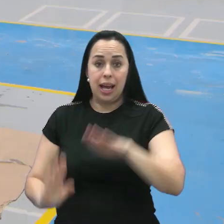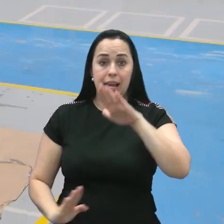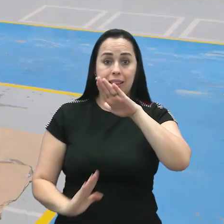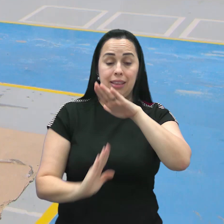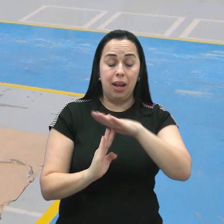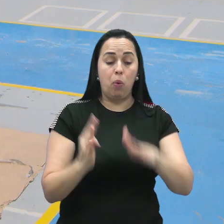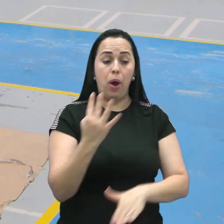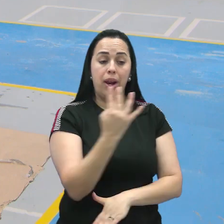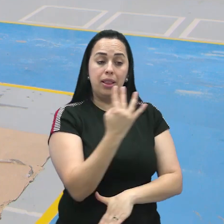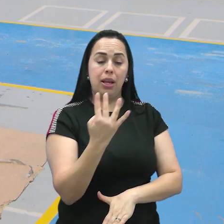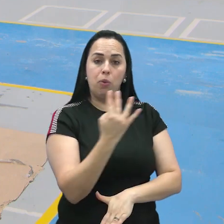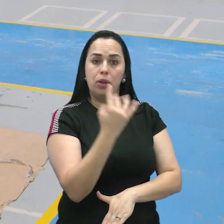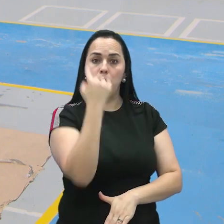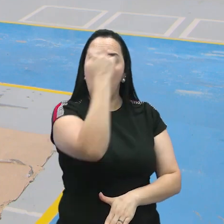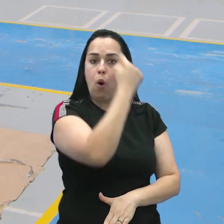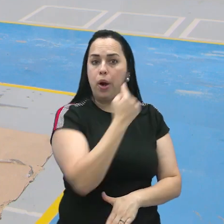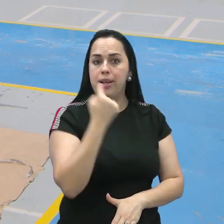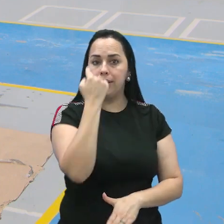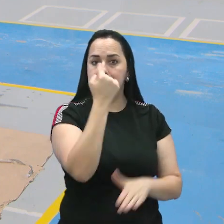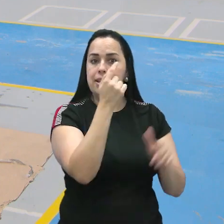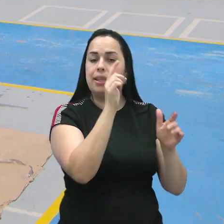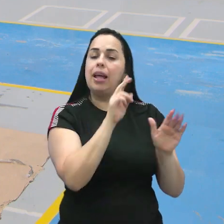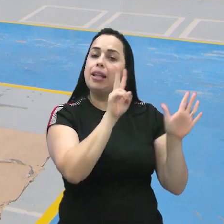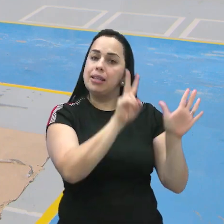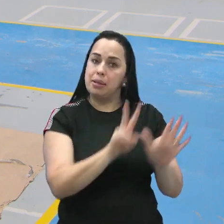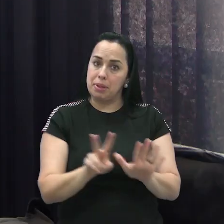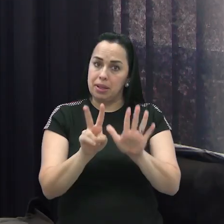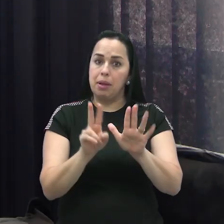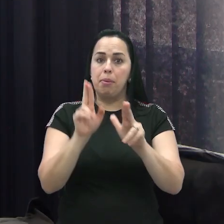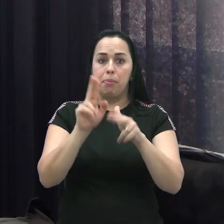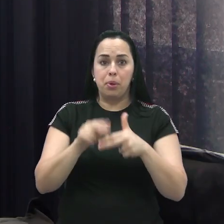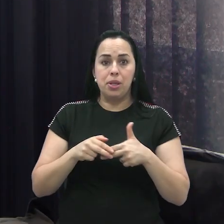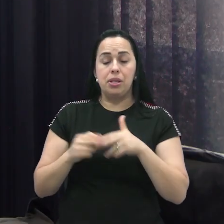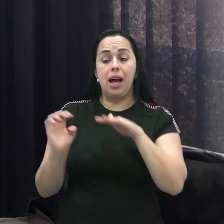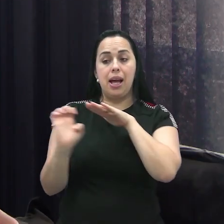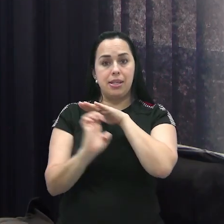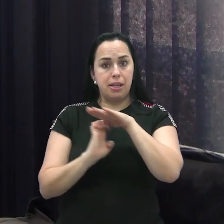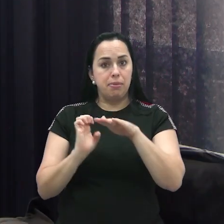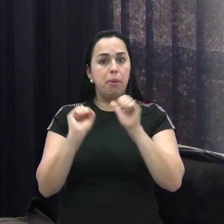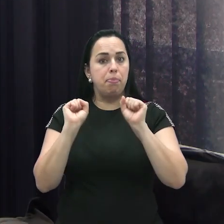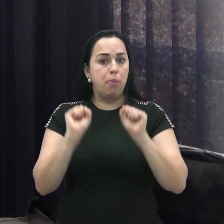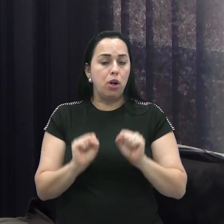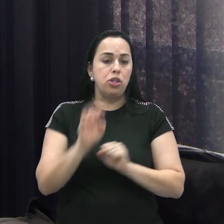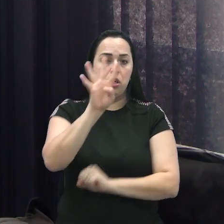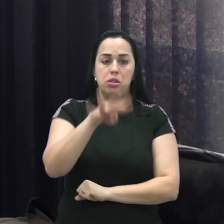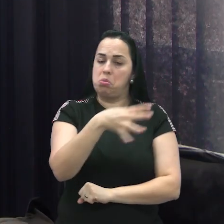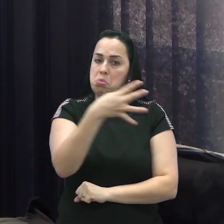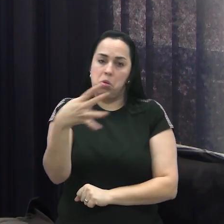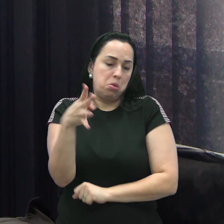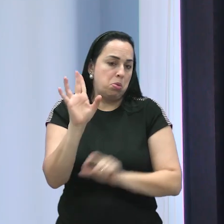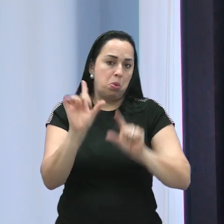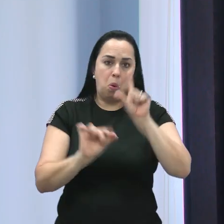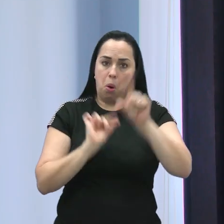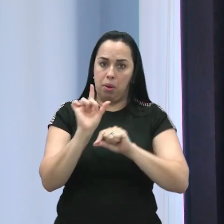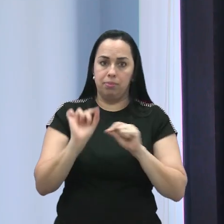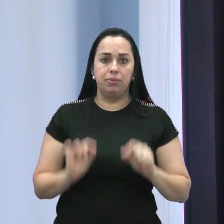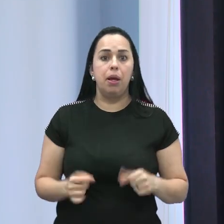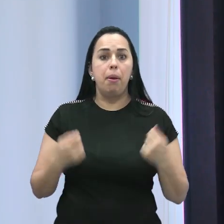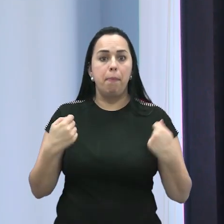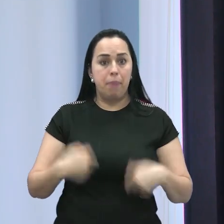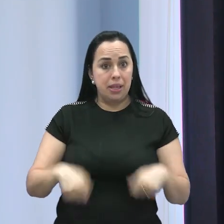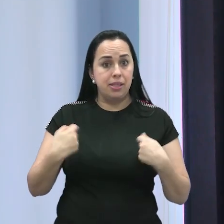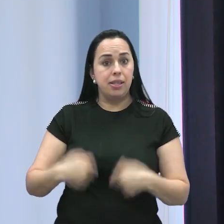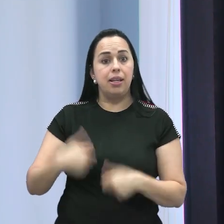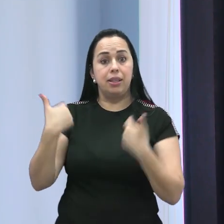de 44 horas por semana. Seguindo essa determinação, as empresas podem definir a escala como quiserem. Eles precisam cumprir